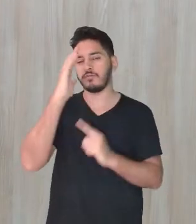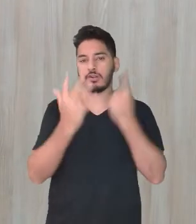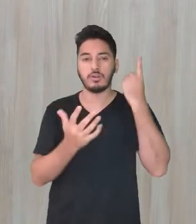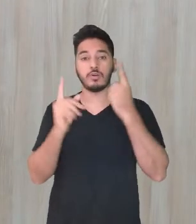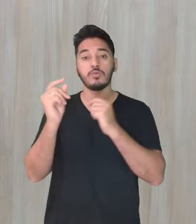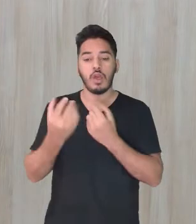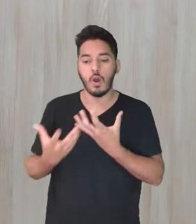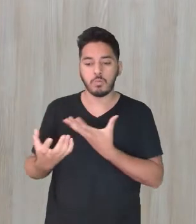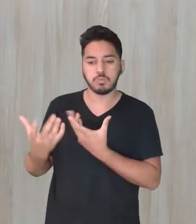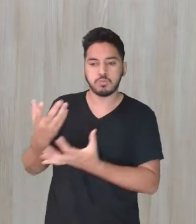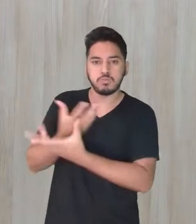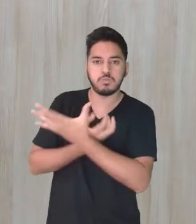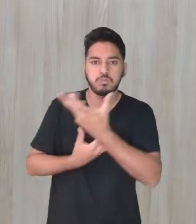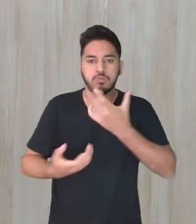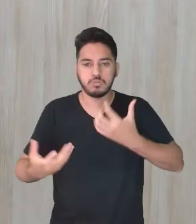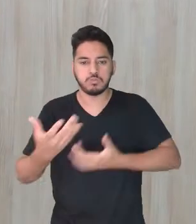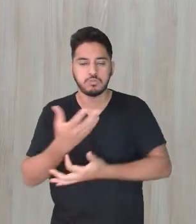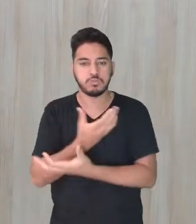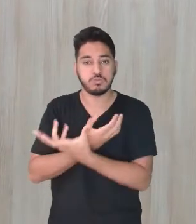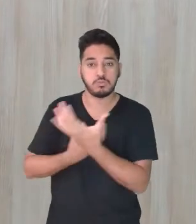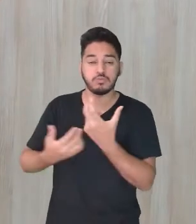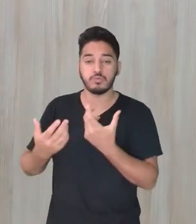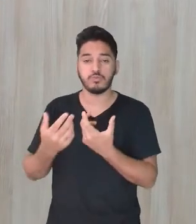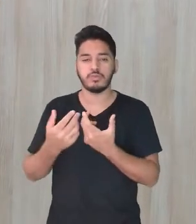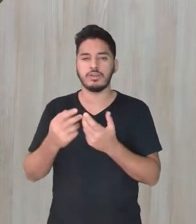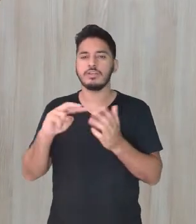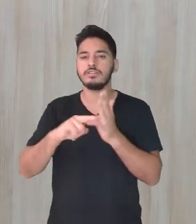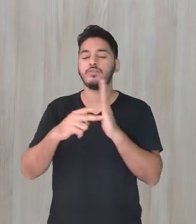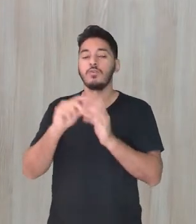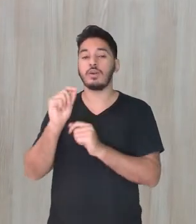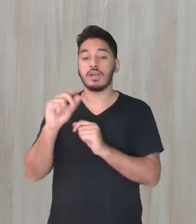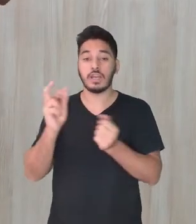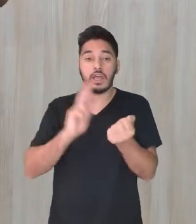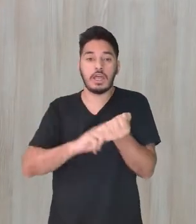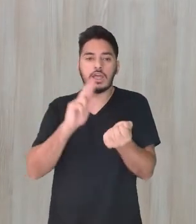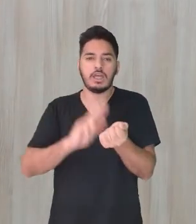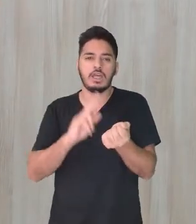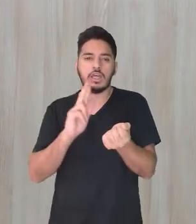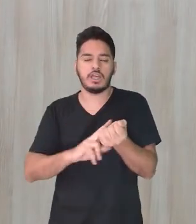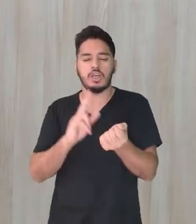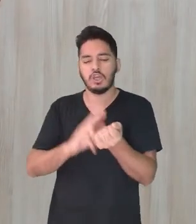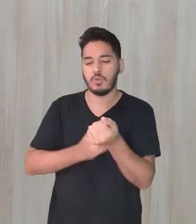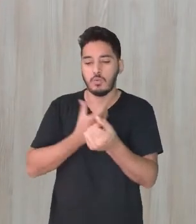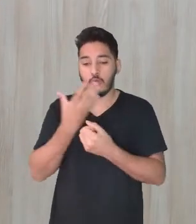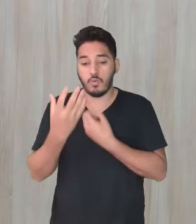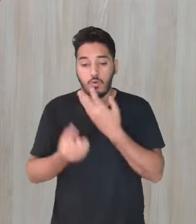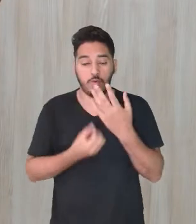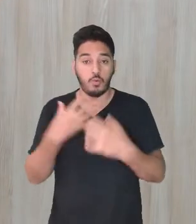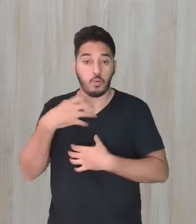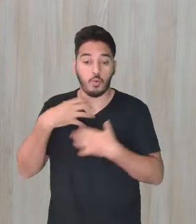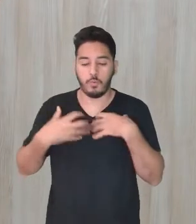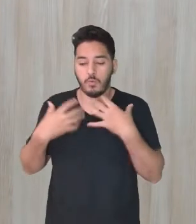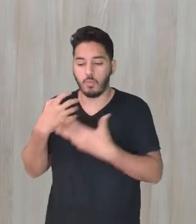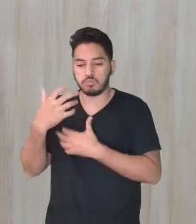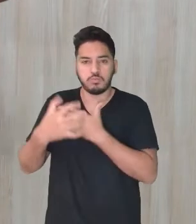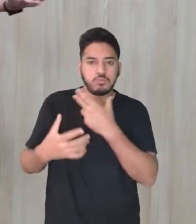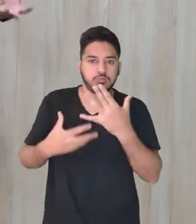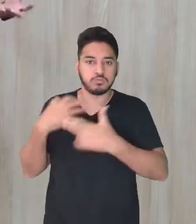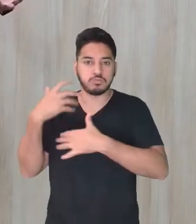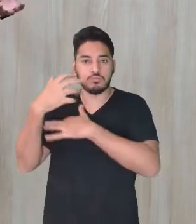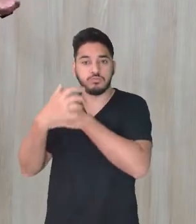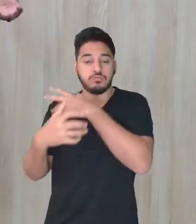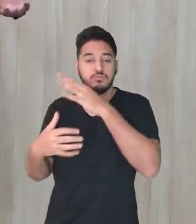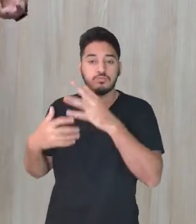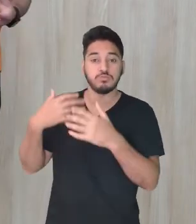né? Tipo, o nome vem de que aquele ritmo, aquela manifestação ali faz o nosso corpo ferver. Então, como a professora